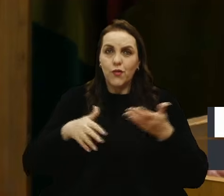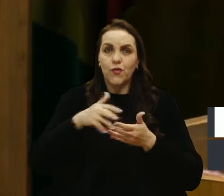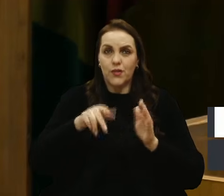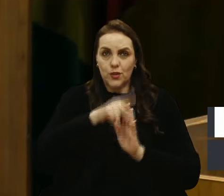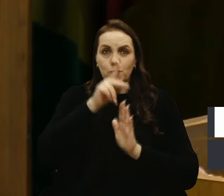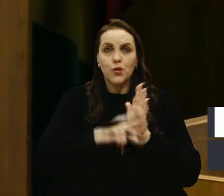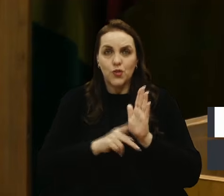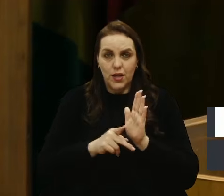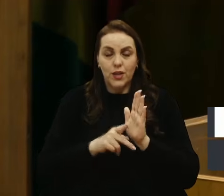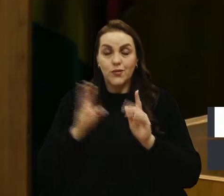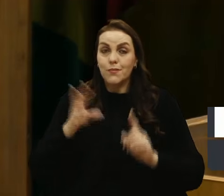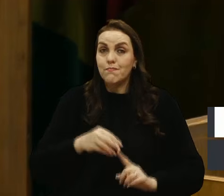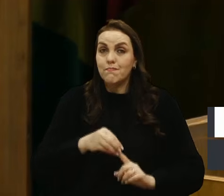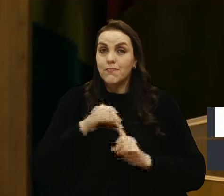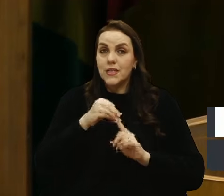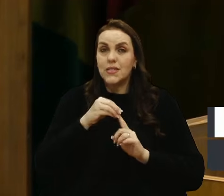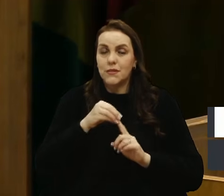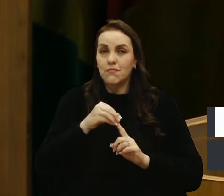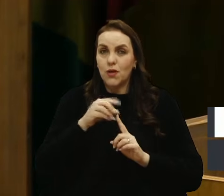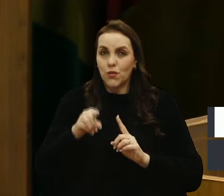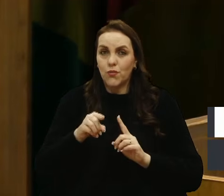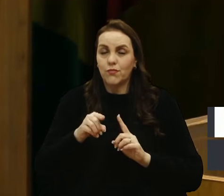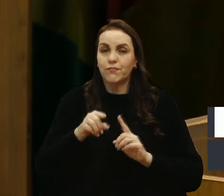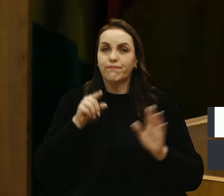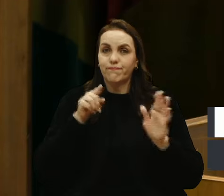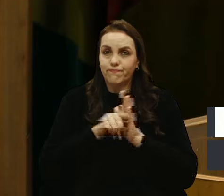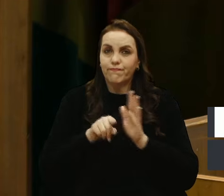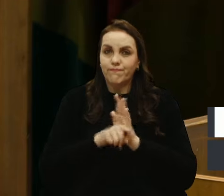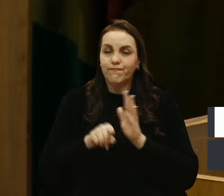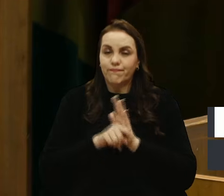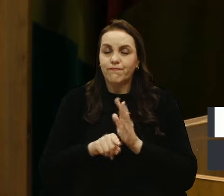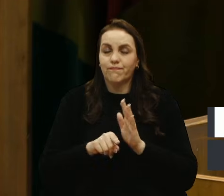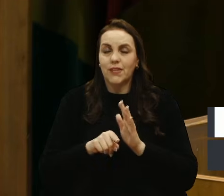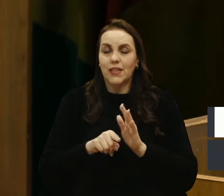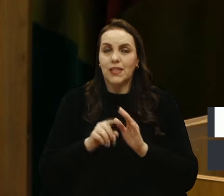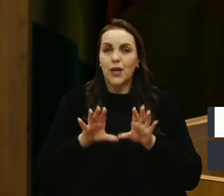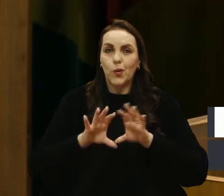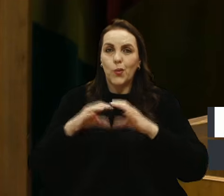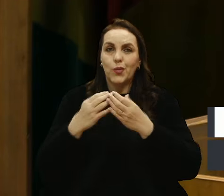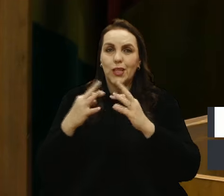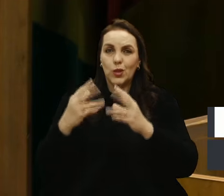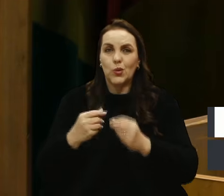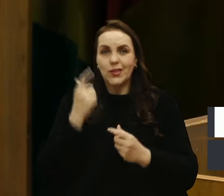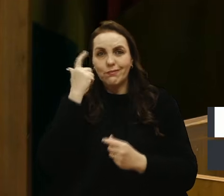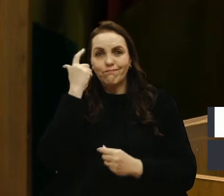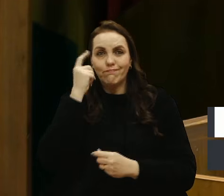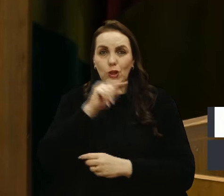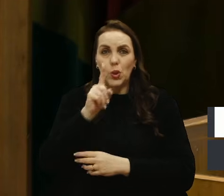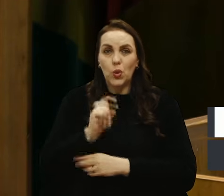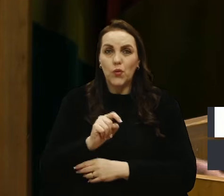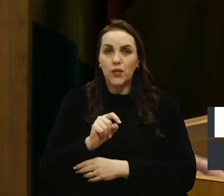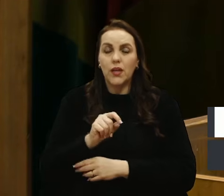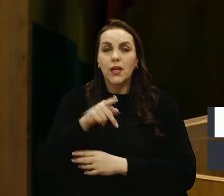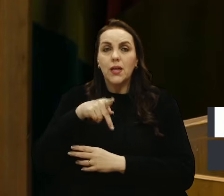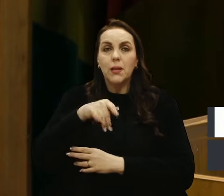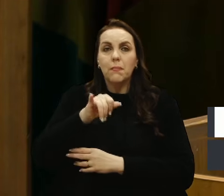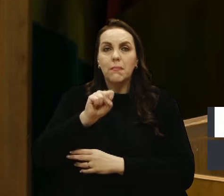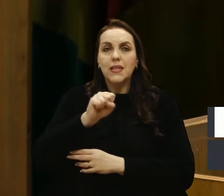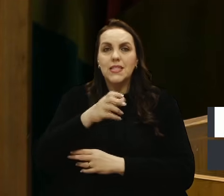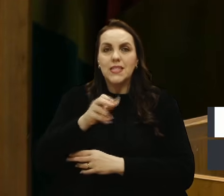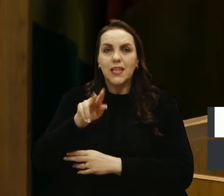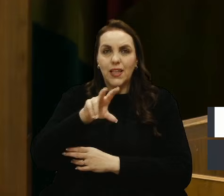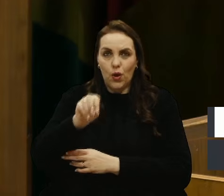Essa era um dos principais questionamentos da comunidade de Galópolis, era essa questão dos piscinões, né, os tanques de